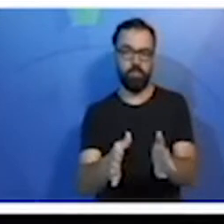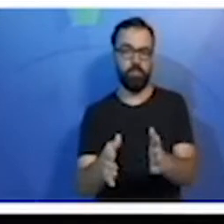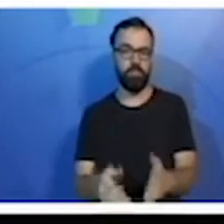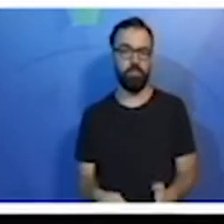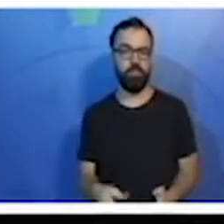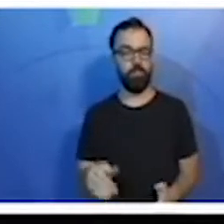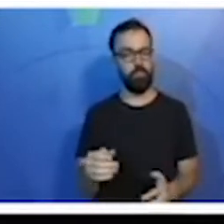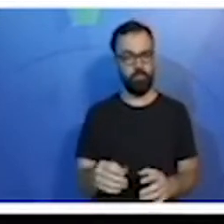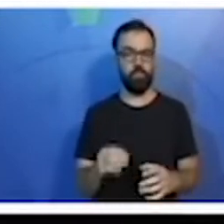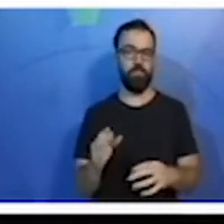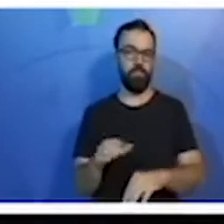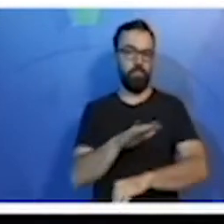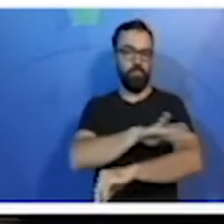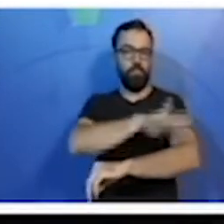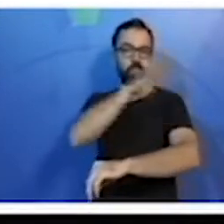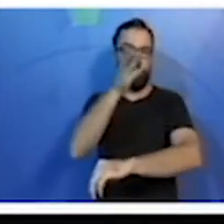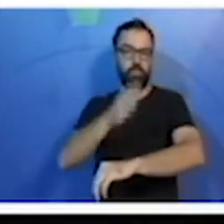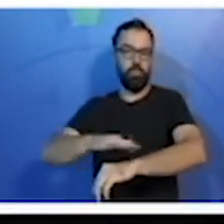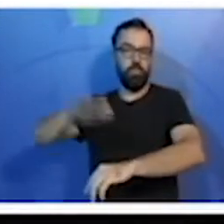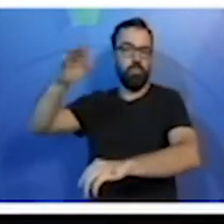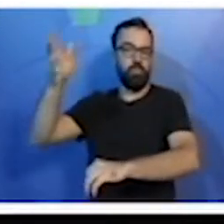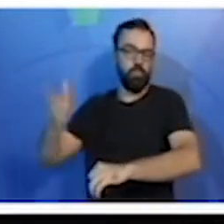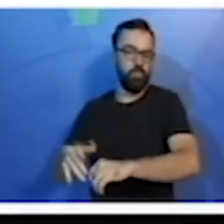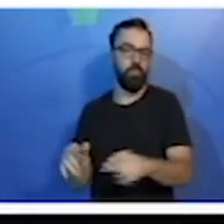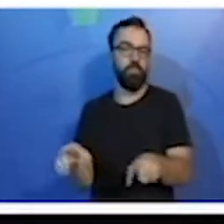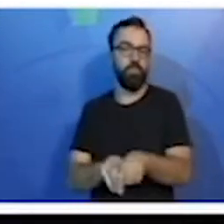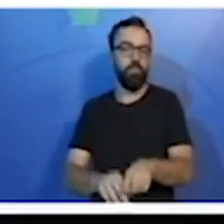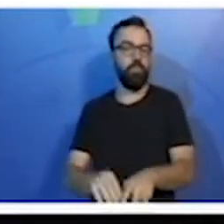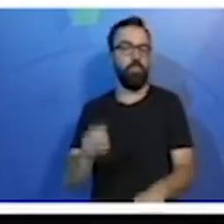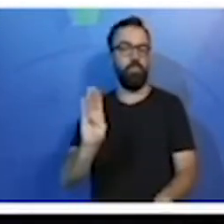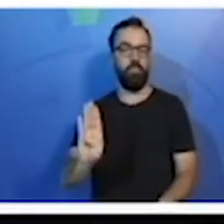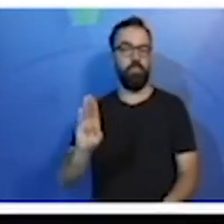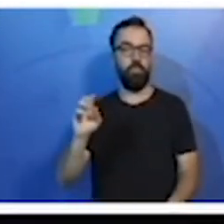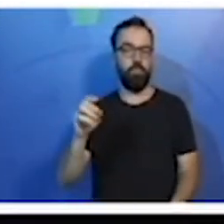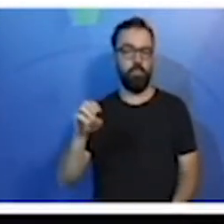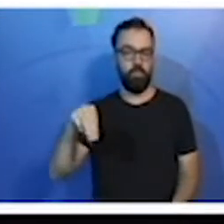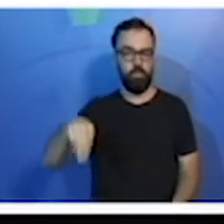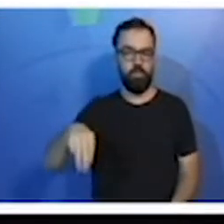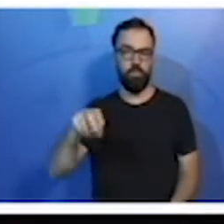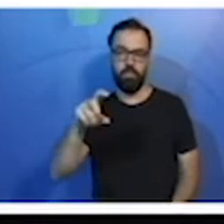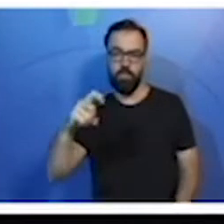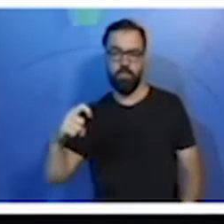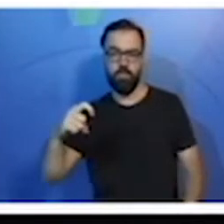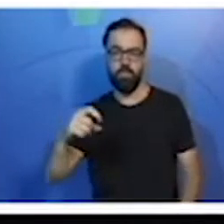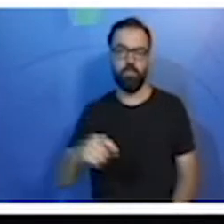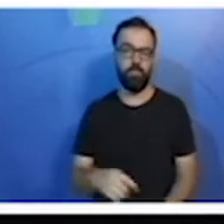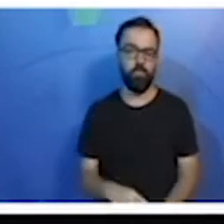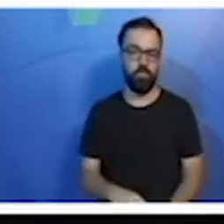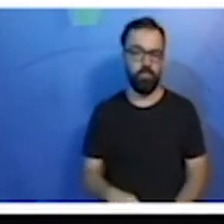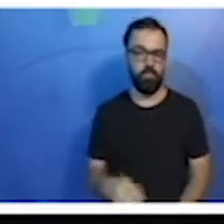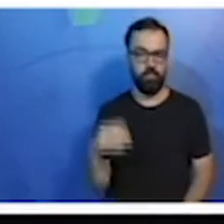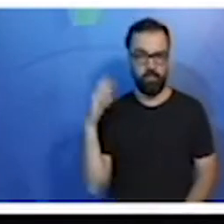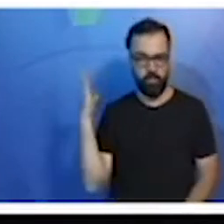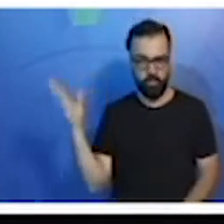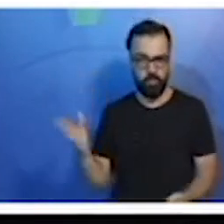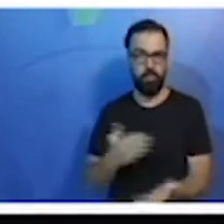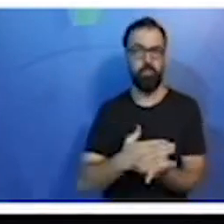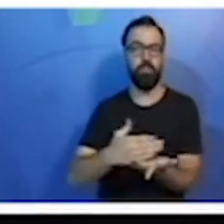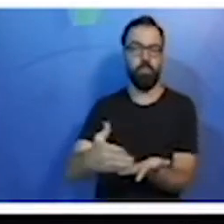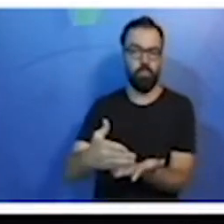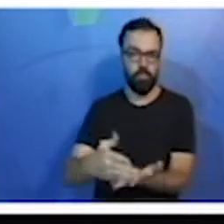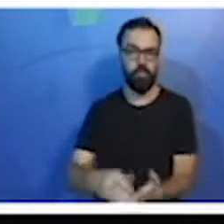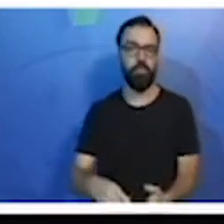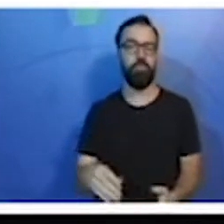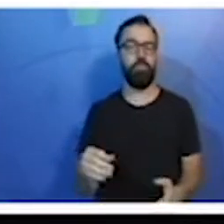ciclismo de montanha e o BMX vamos conhecer as suas atividades a partir de agora e vamos começar pelo